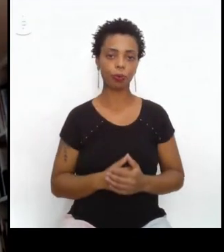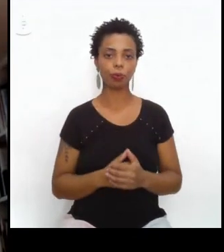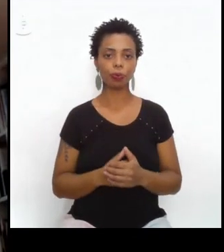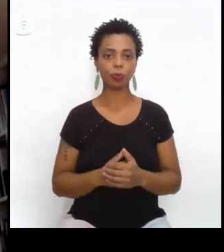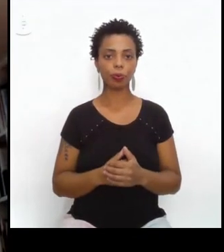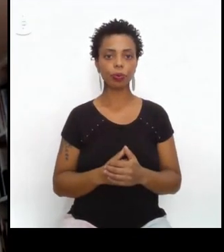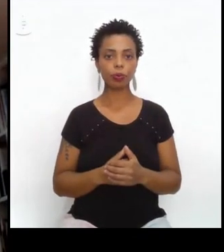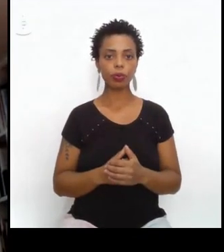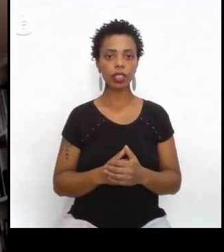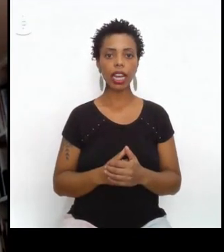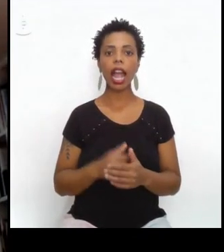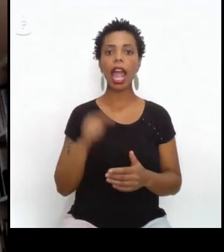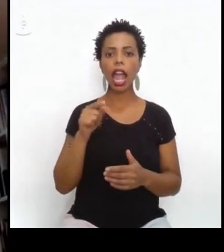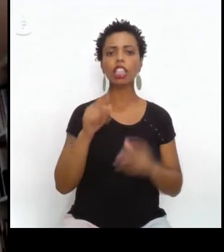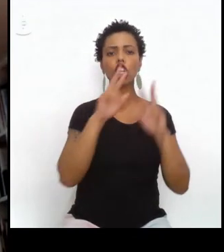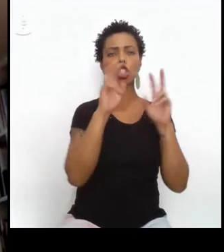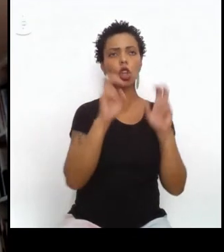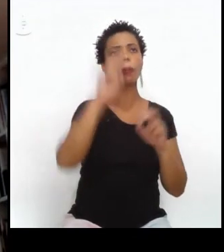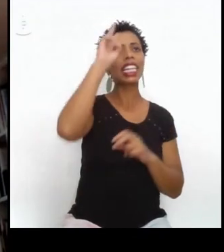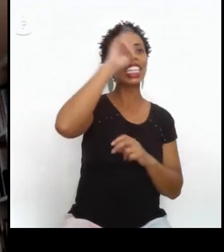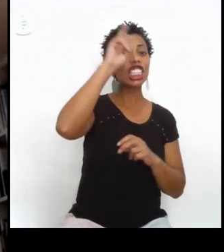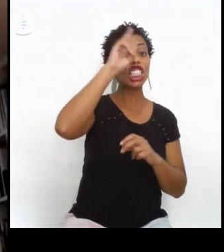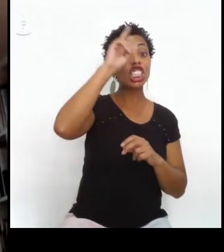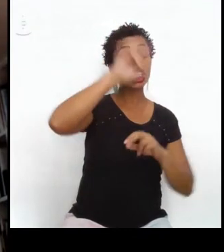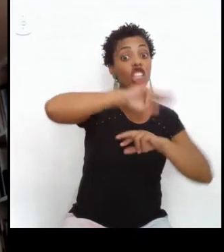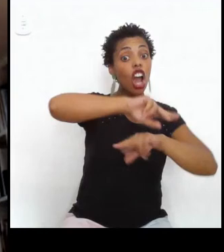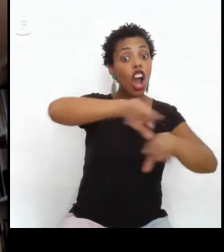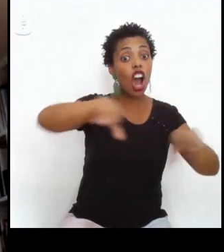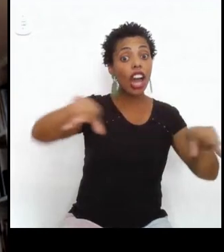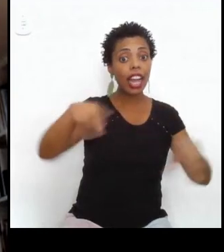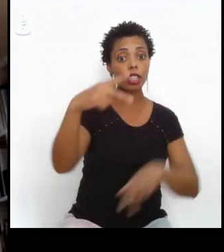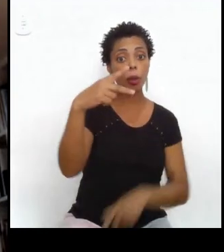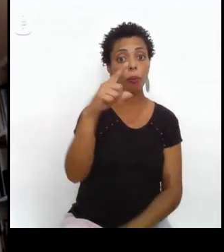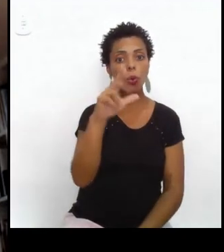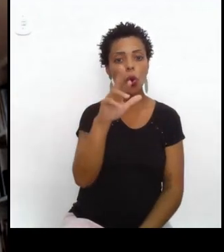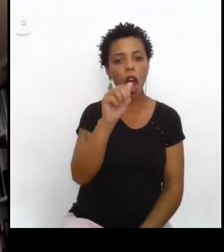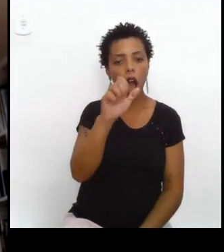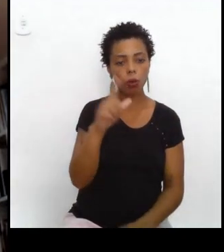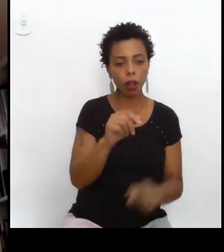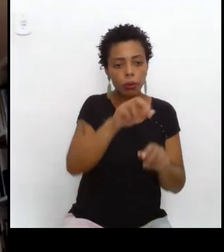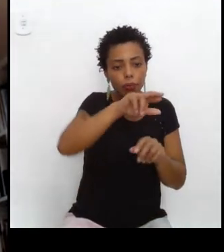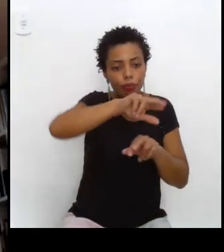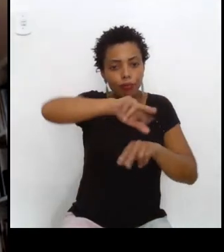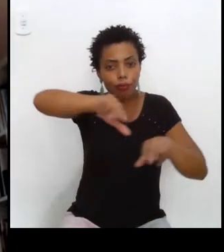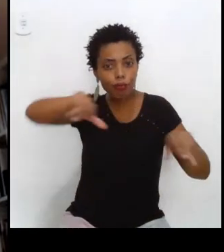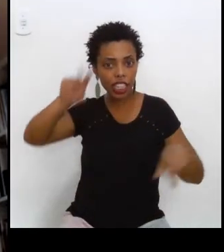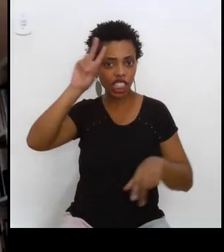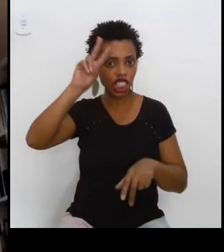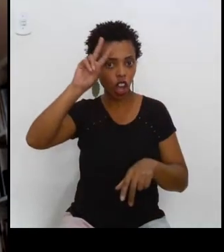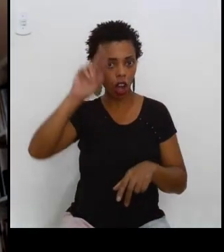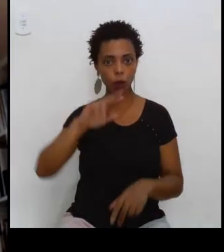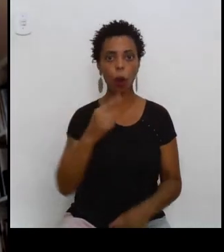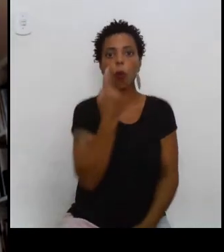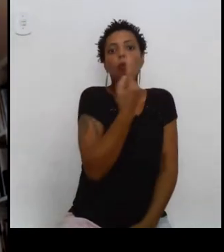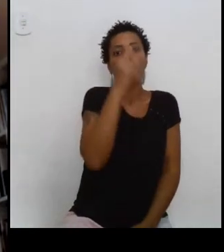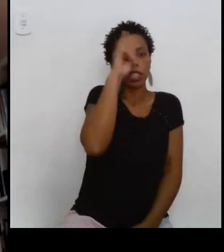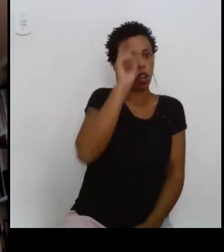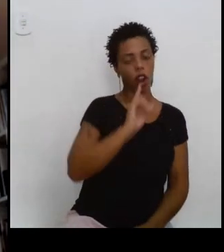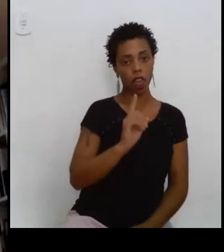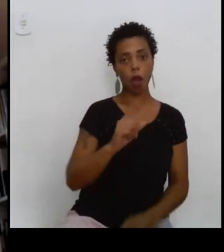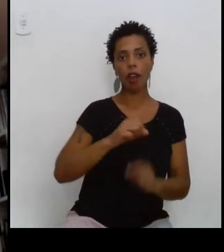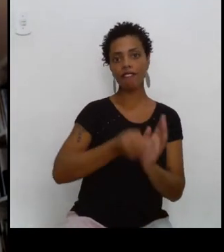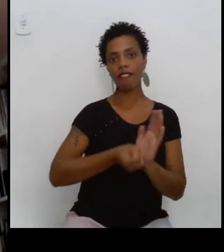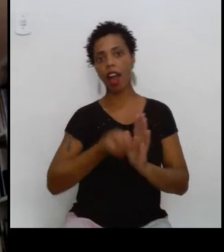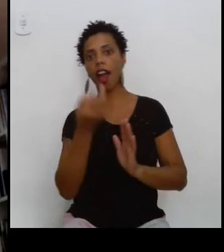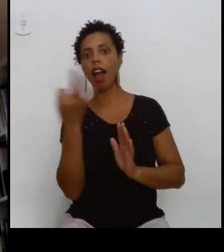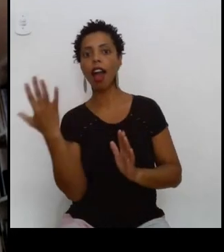noção de histórias plural hum histórias florais é importante para a gente também é bem diferente daquelas fechada não sou